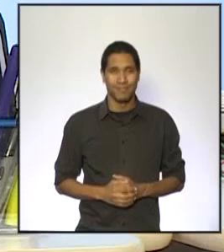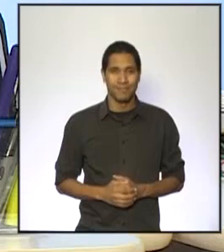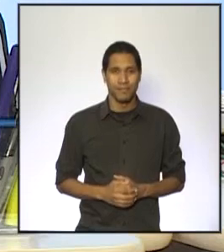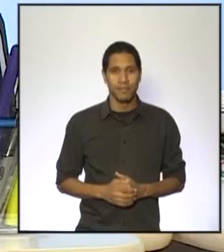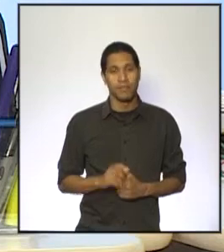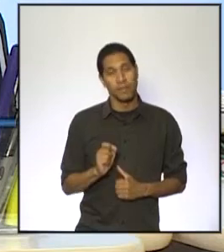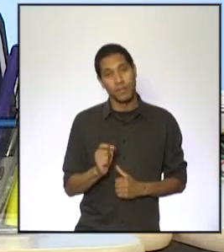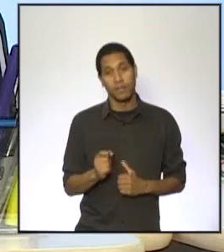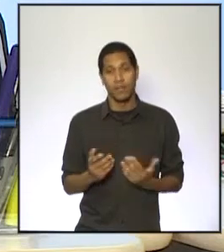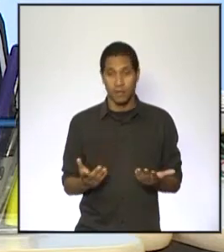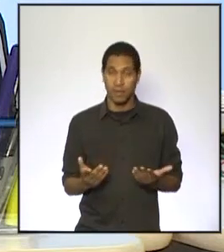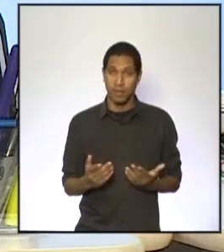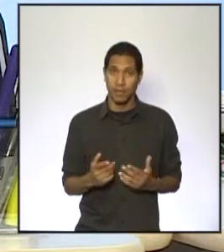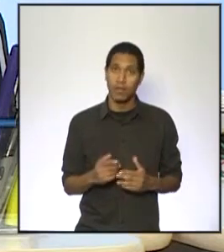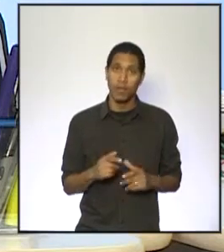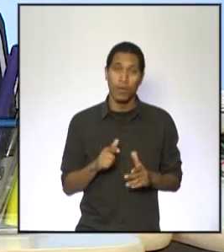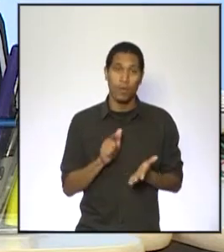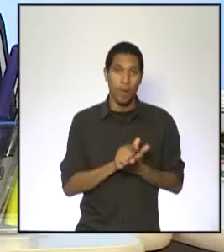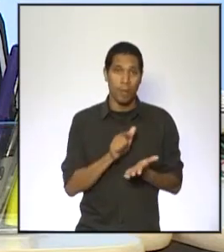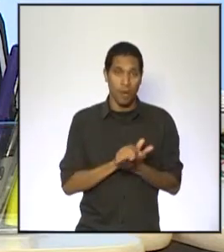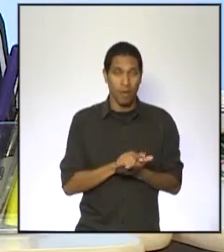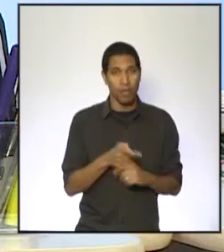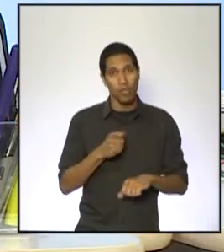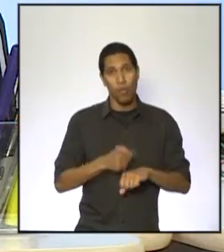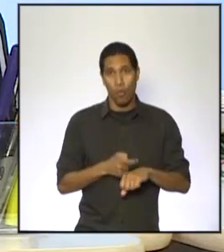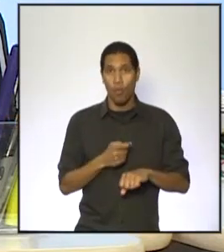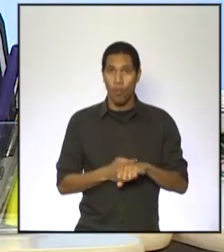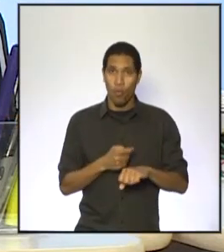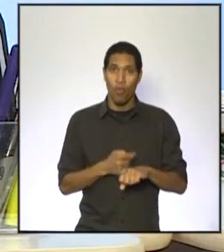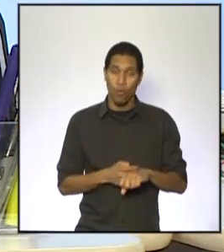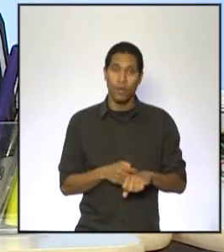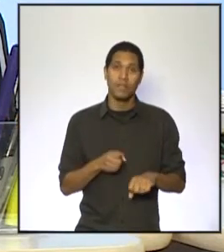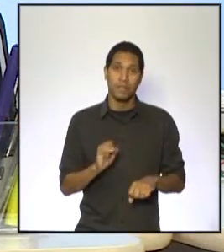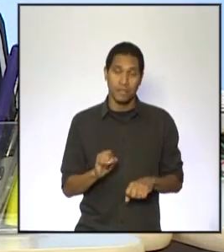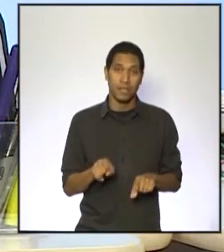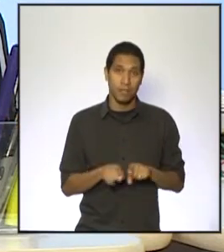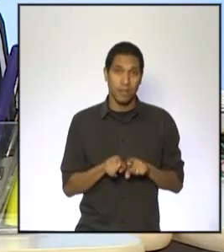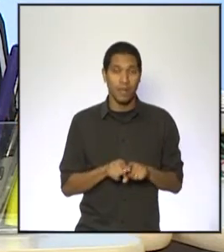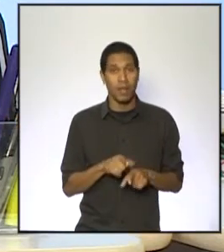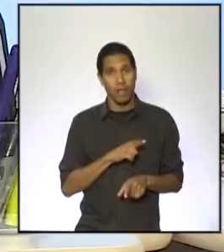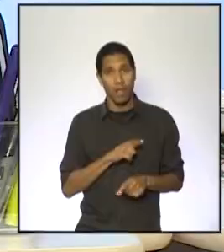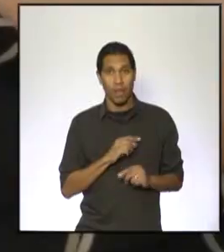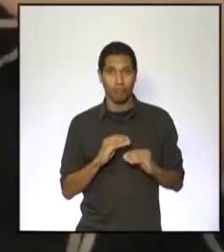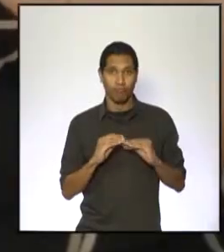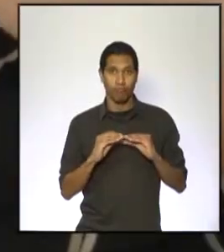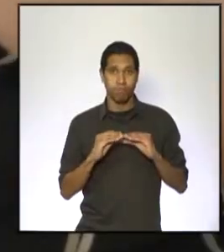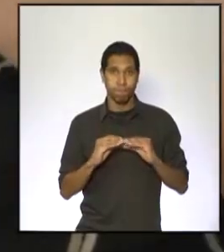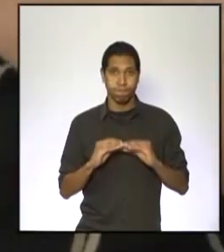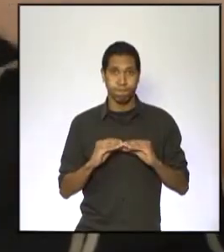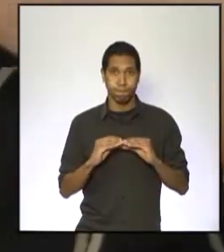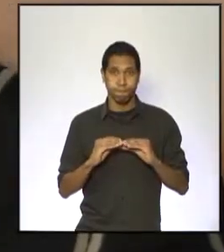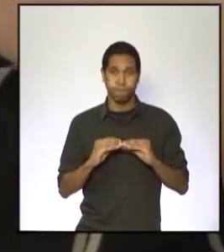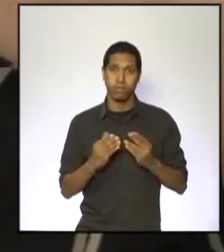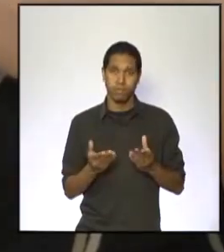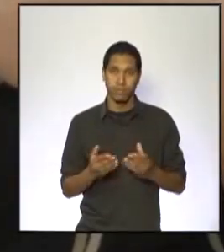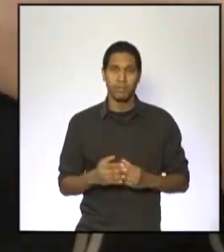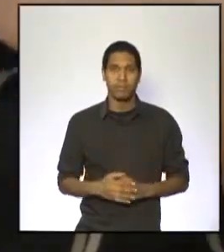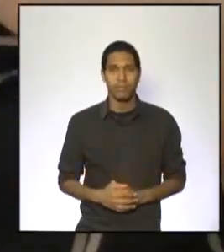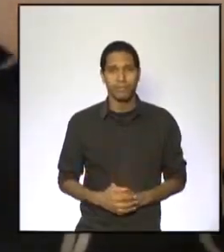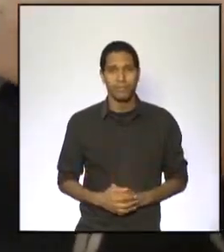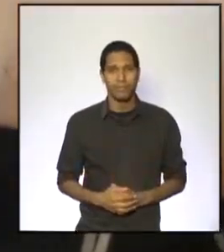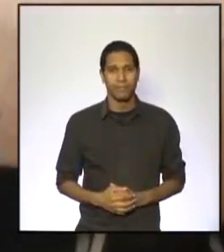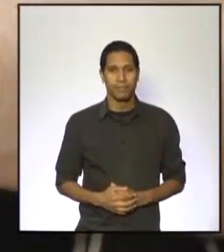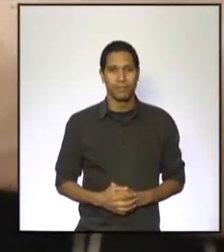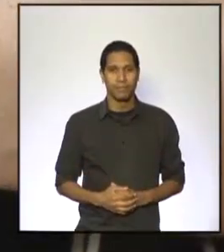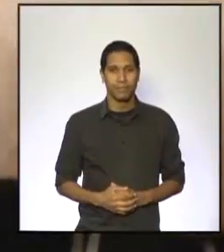olha, o material ele é bem duro. Principalmente se o papelão for grosso, como é esse aqui que eu estou reproduzindo.